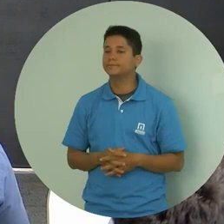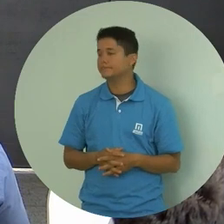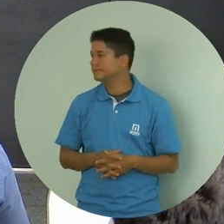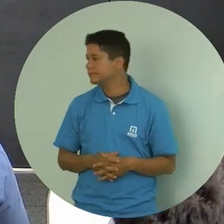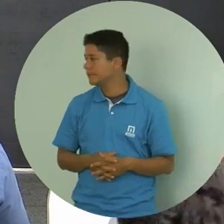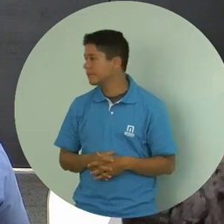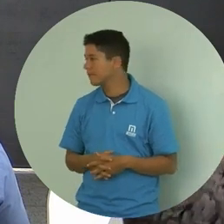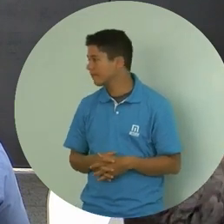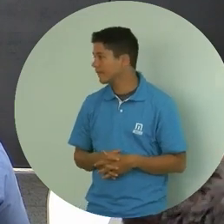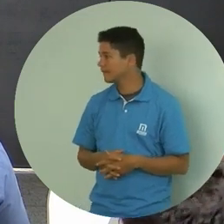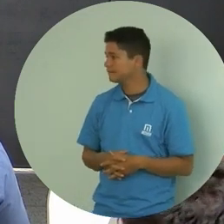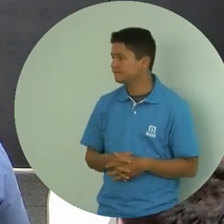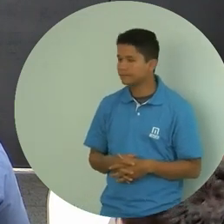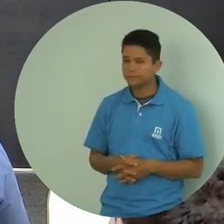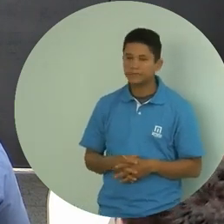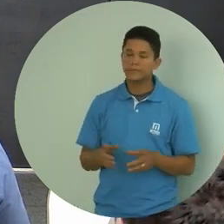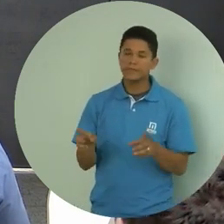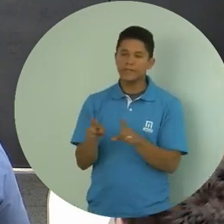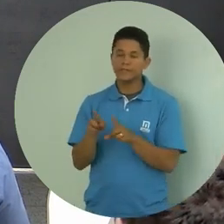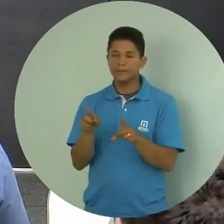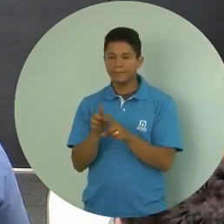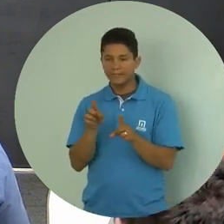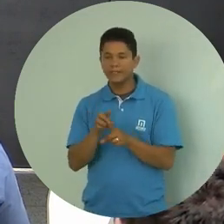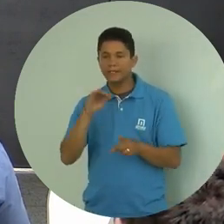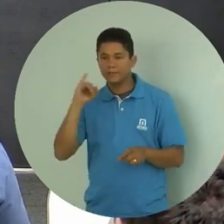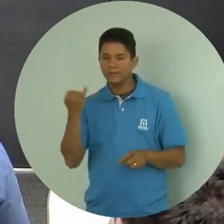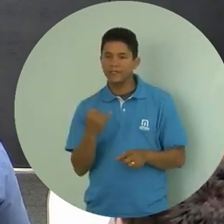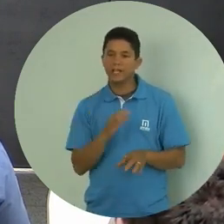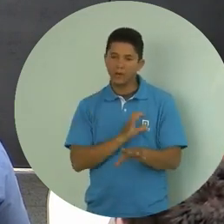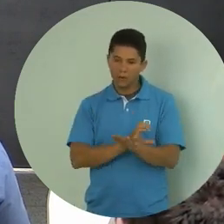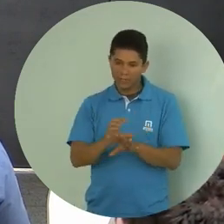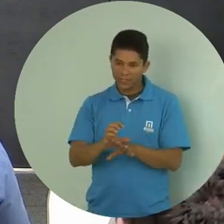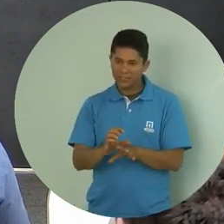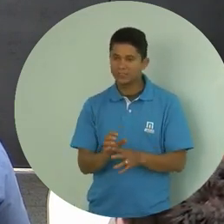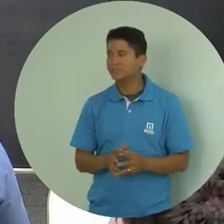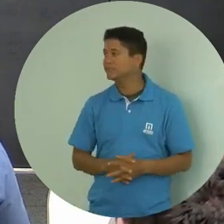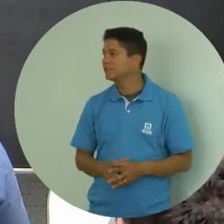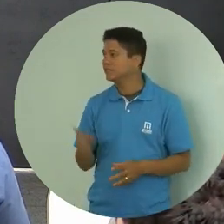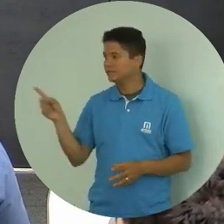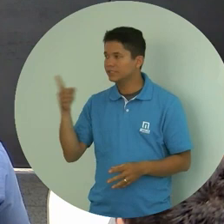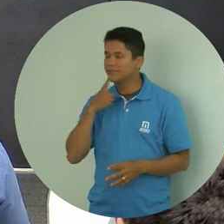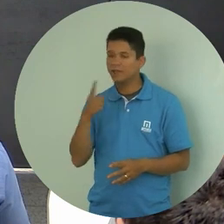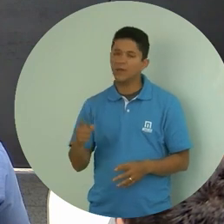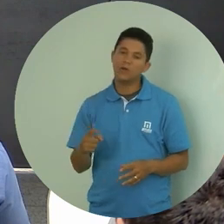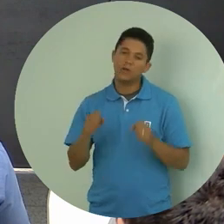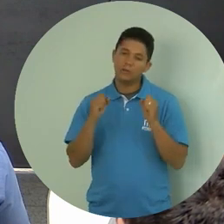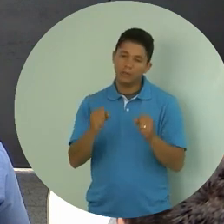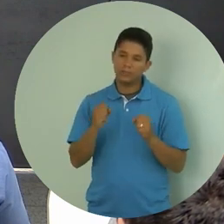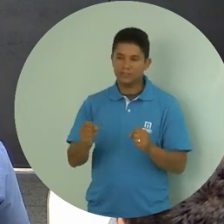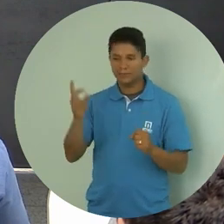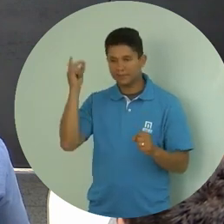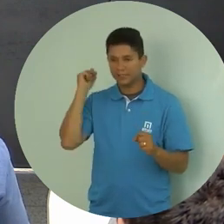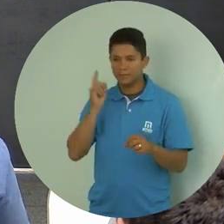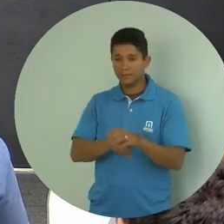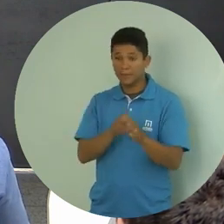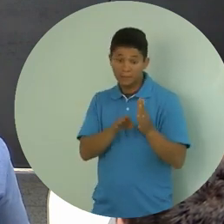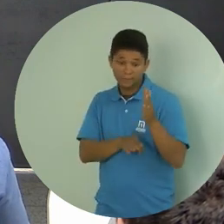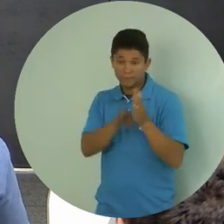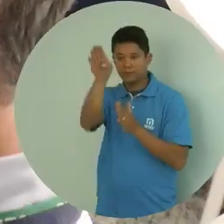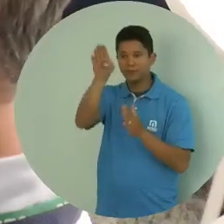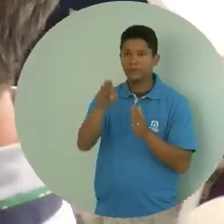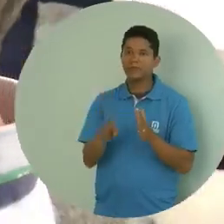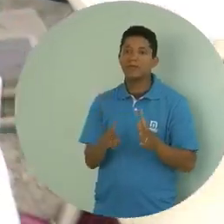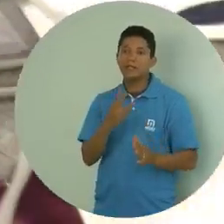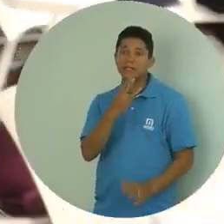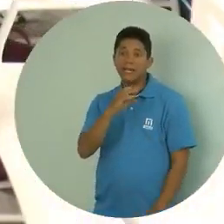bom. Heraldo, aproveitando nessa questão da concretagem, você comentou que pode ser que foi nessa época de pico, né? Você chegou até 300,